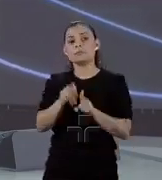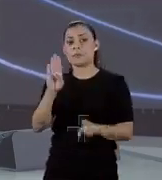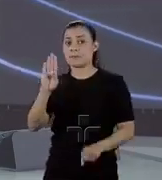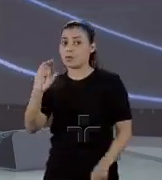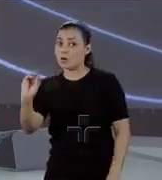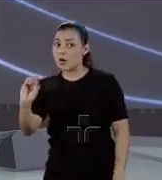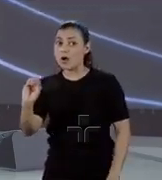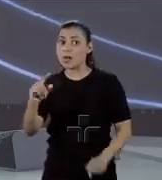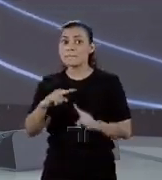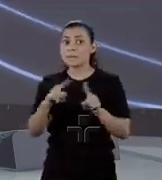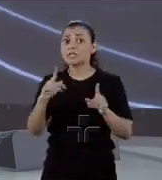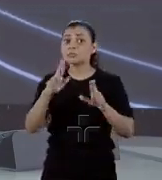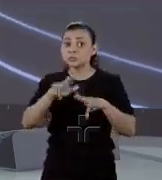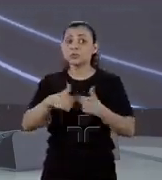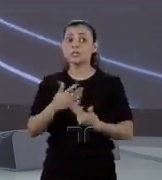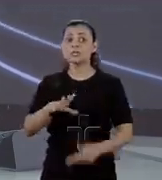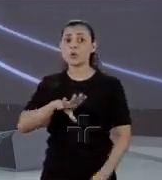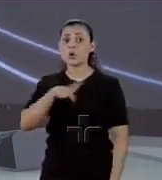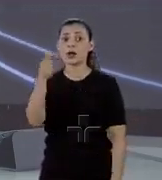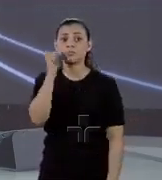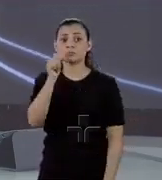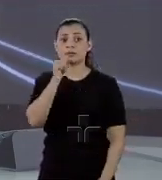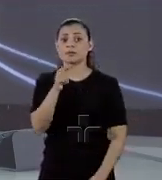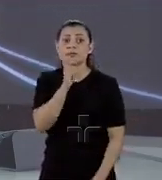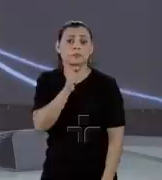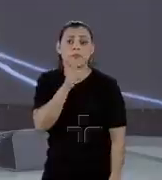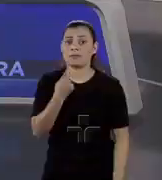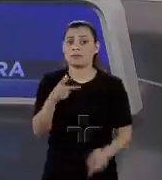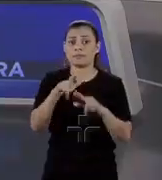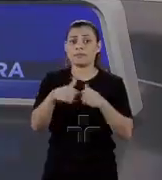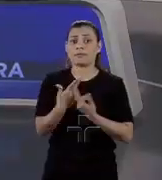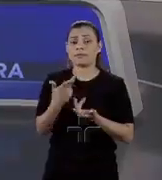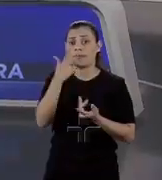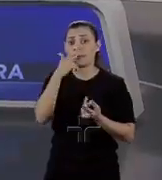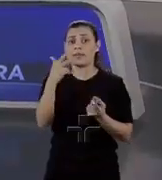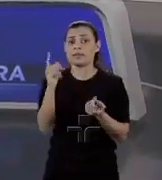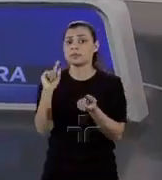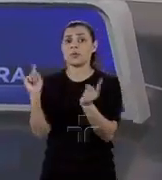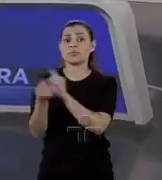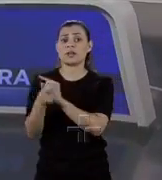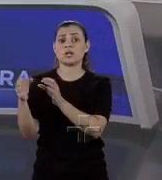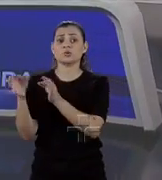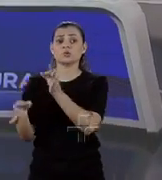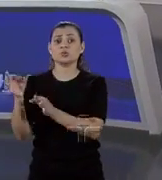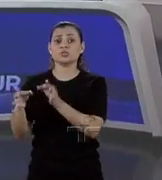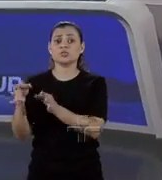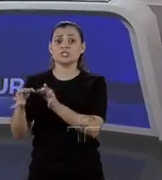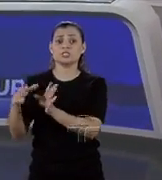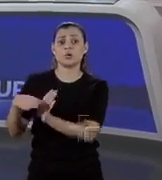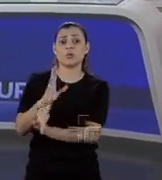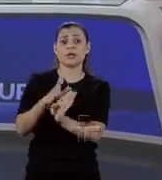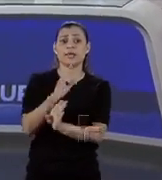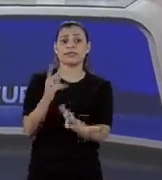que muitas vezes elas não se encorajam a denunciar, por encontrar justamente os agentes da justiça pensando desse jeito. Isso é uma realidade,